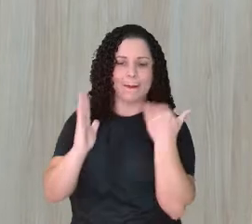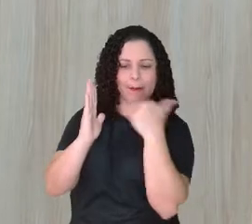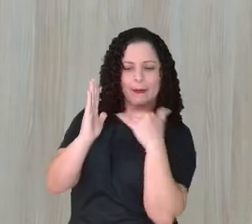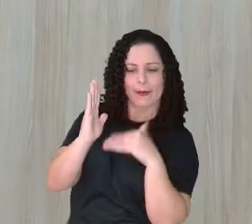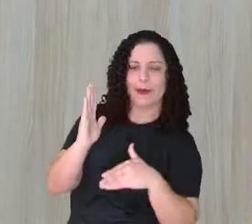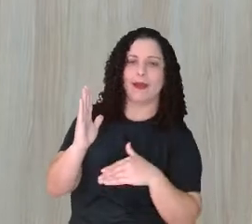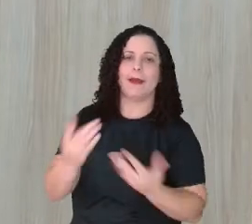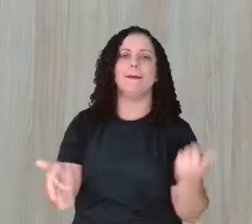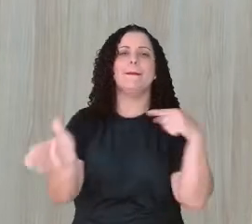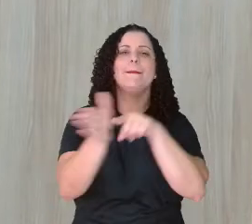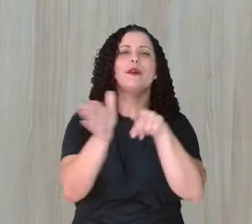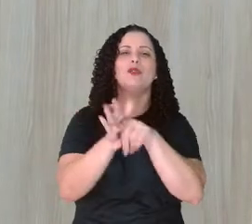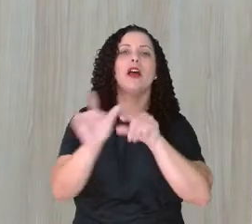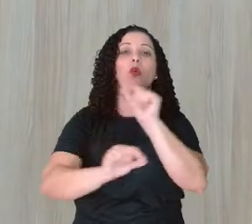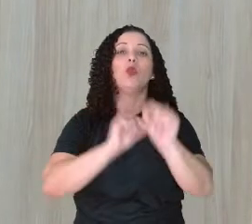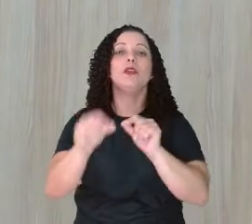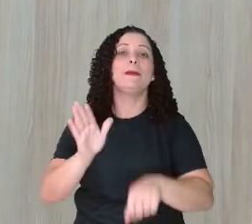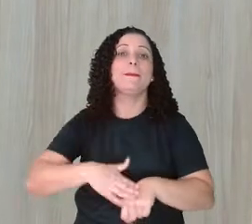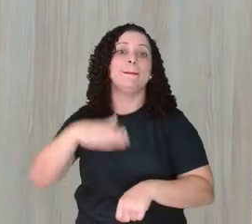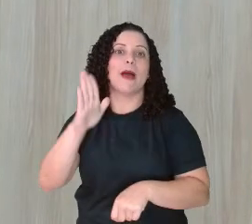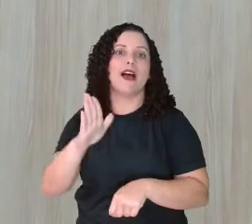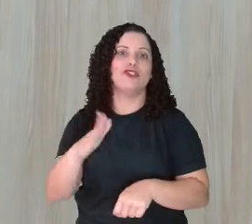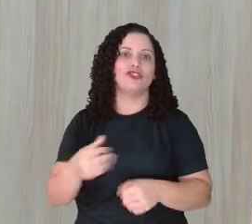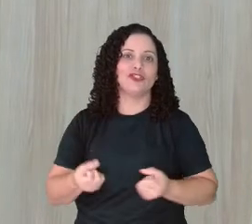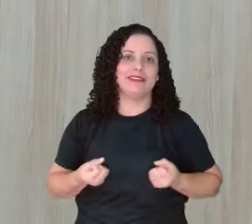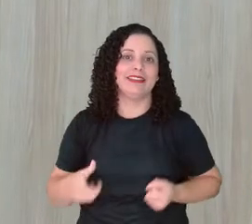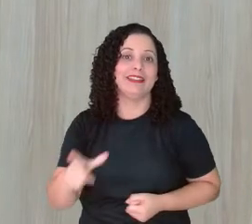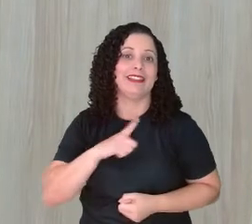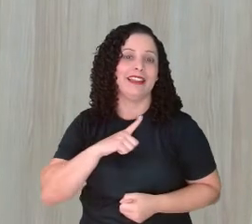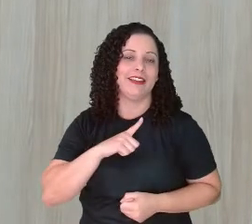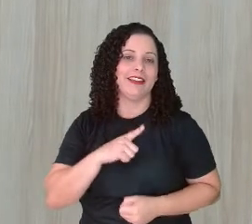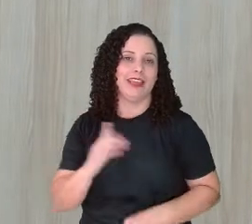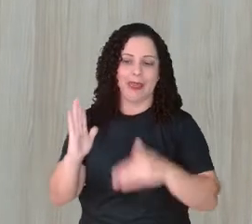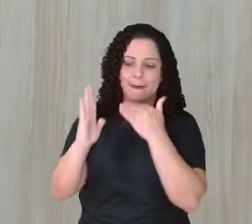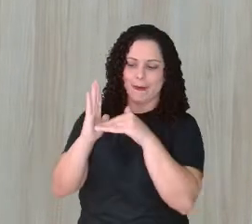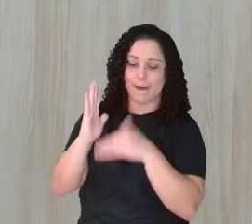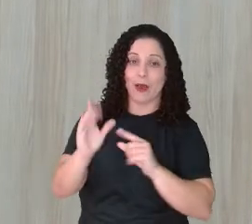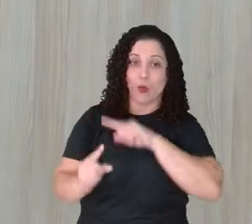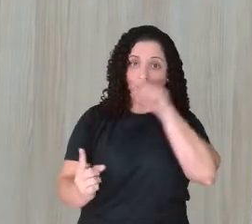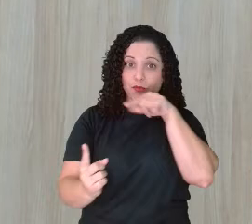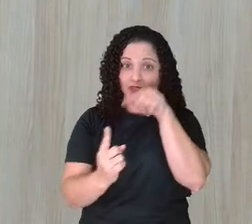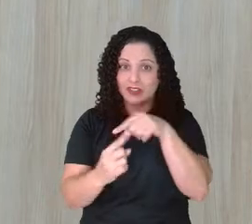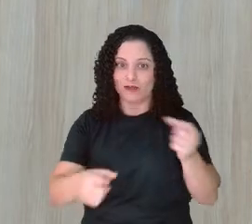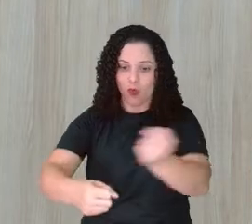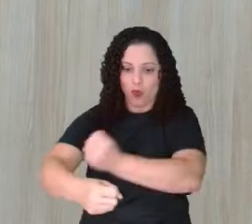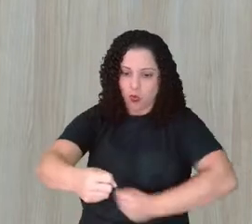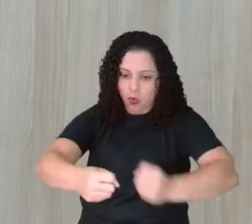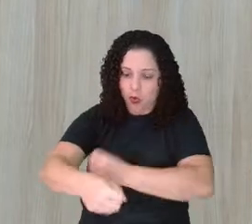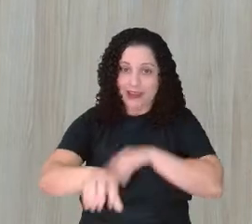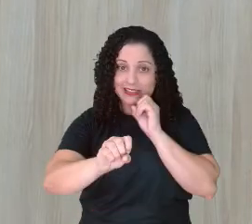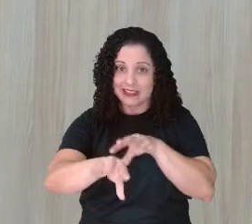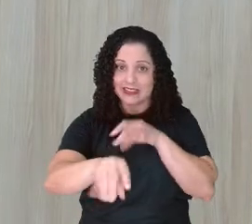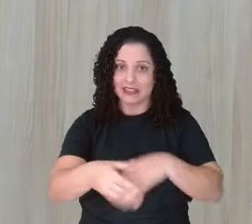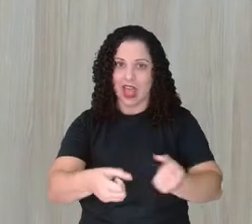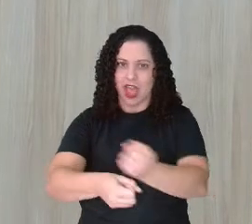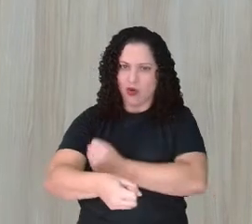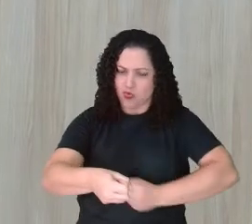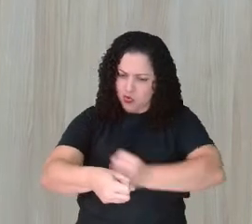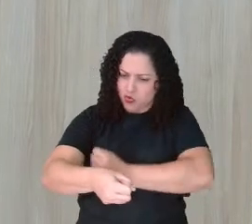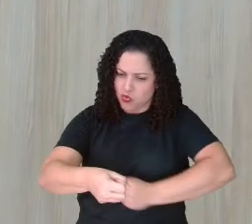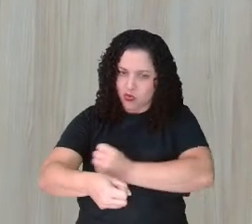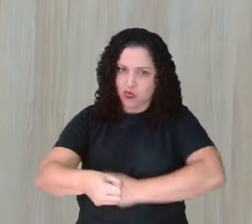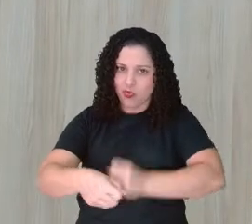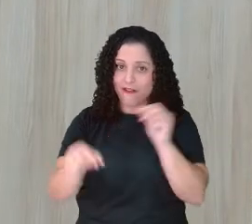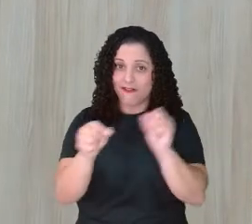perguntasse a você, o que é que predomina? O injuntivo. Por quê? Porque o objetivo da receita é ensinar você a